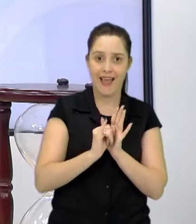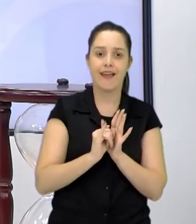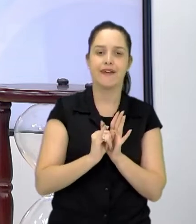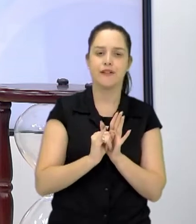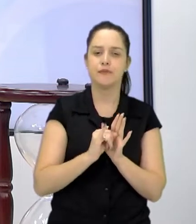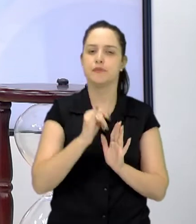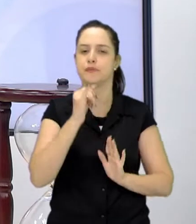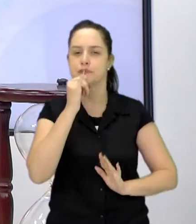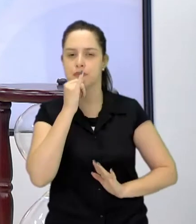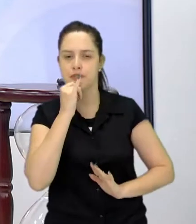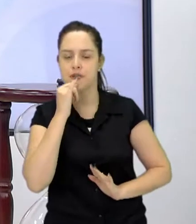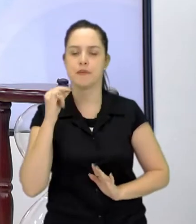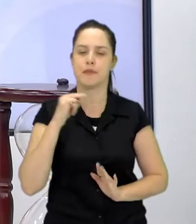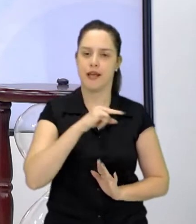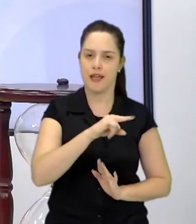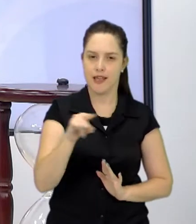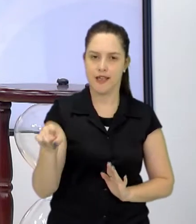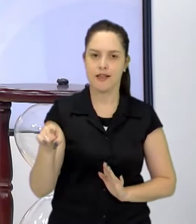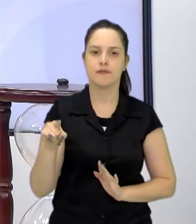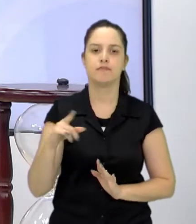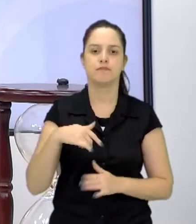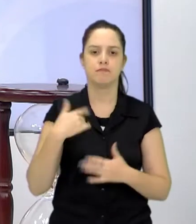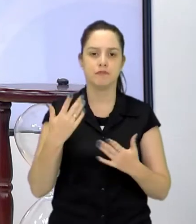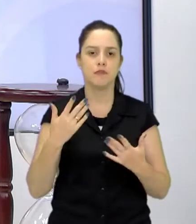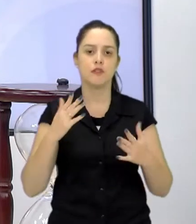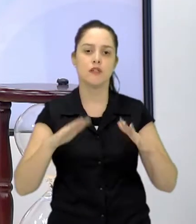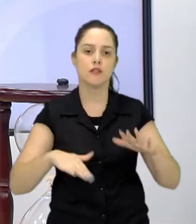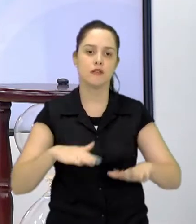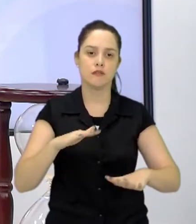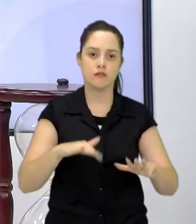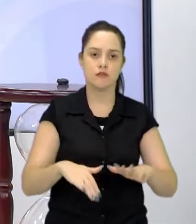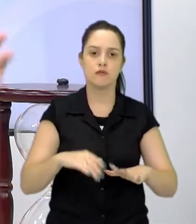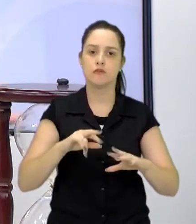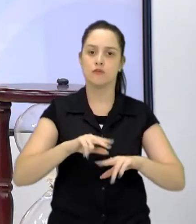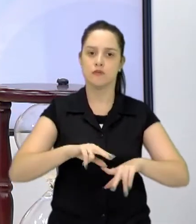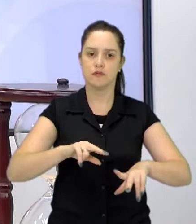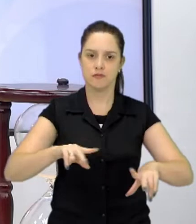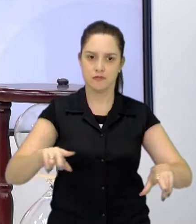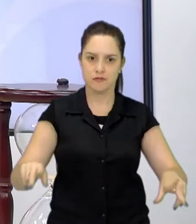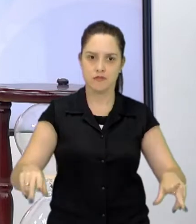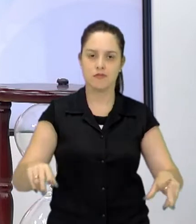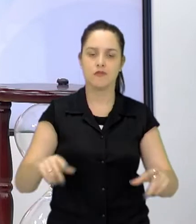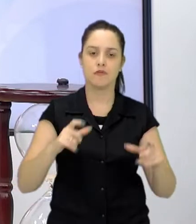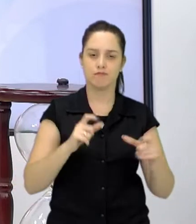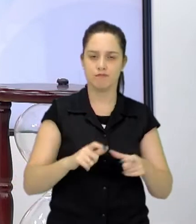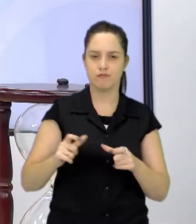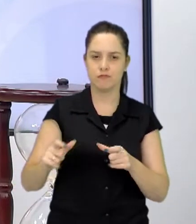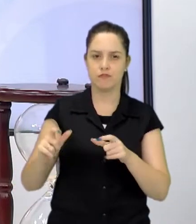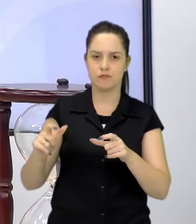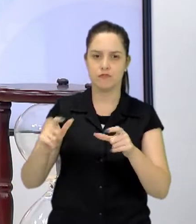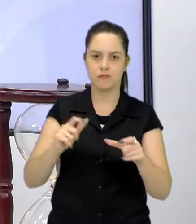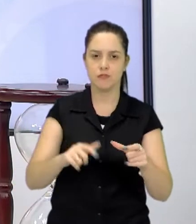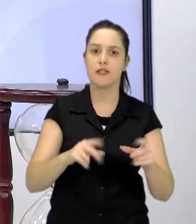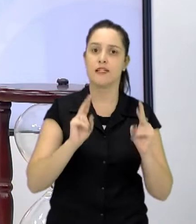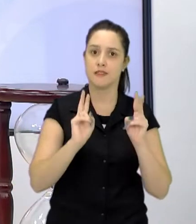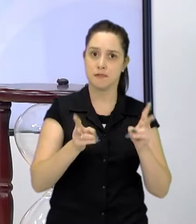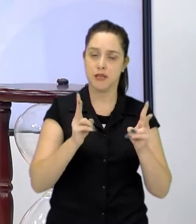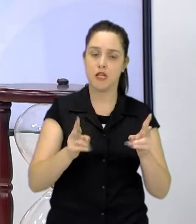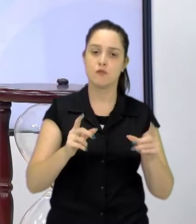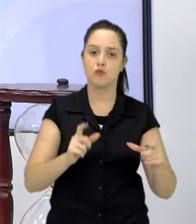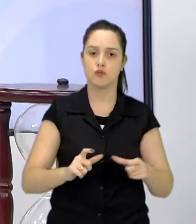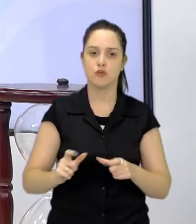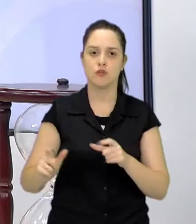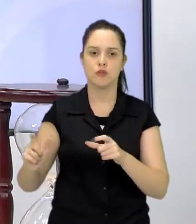exemplo para eles. Vamos lá. Cidade de São Paulo, a gente vai ter aí diversos bairros. E mesmo dentro desses bairros, as pessoas não